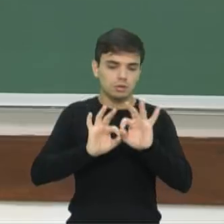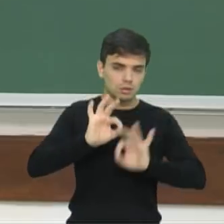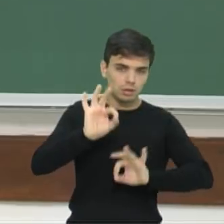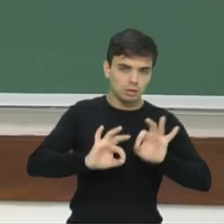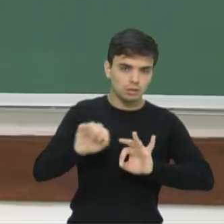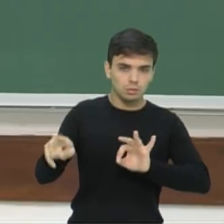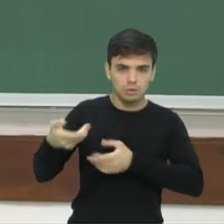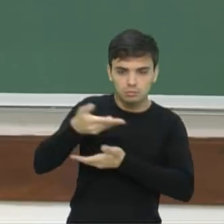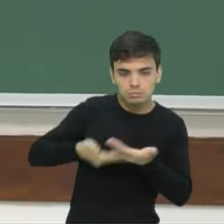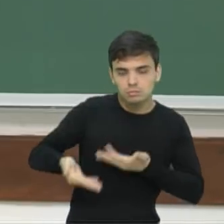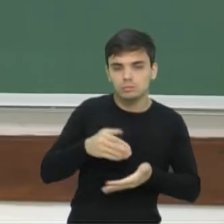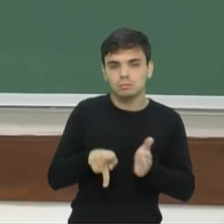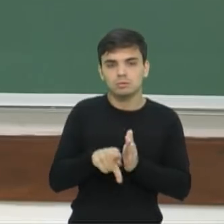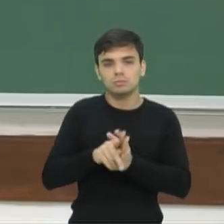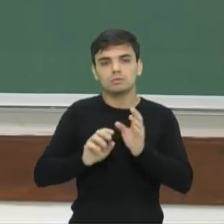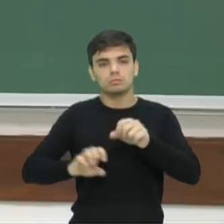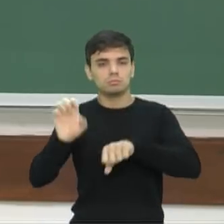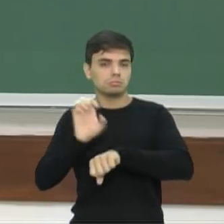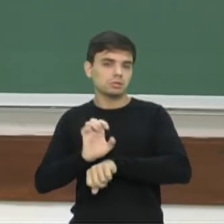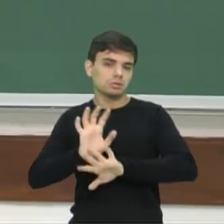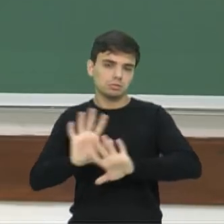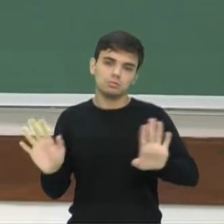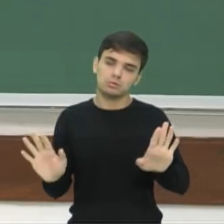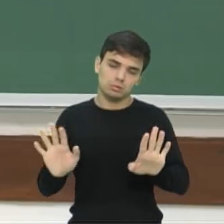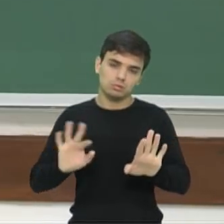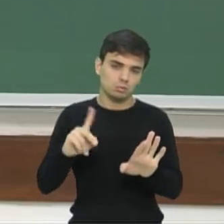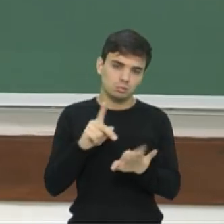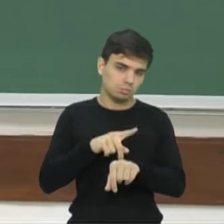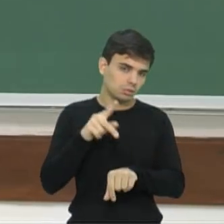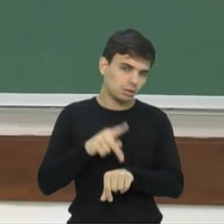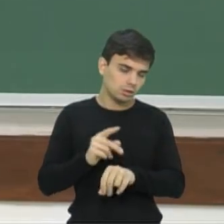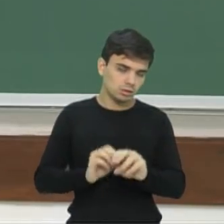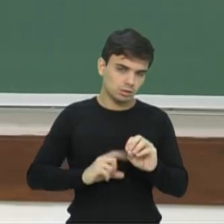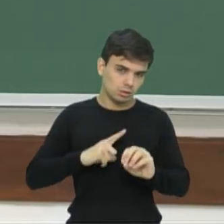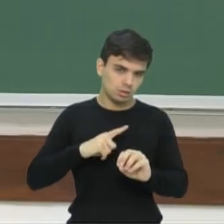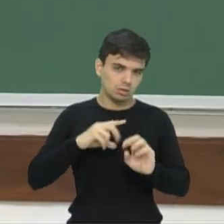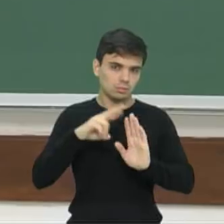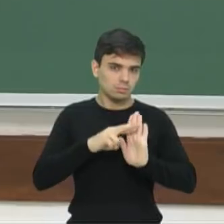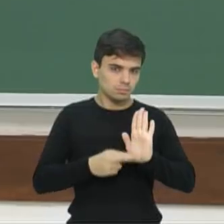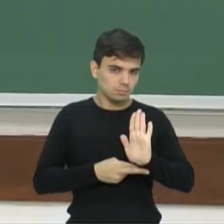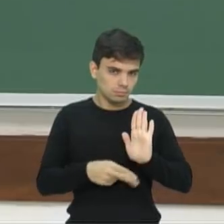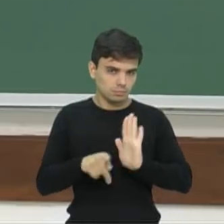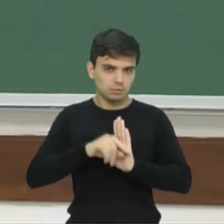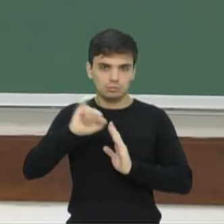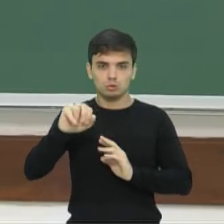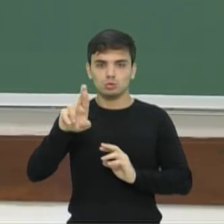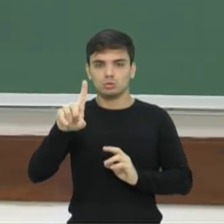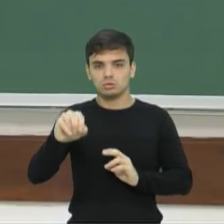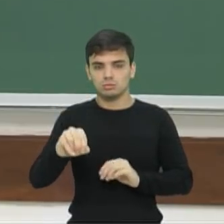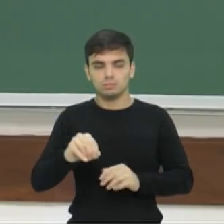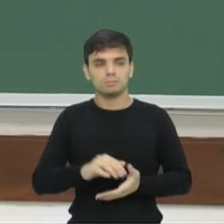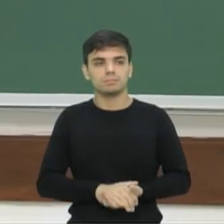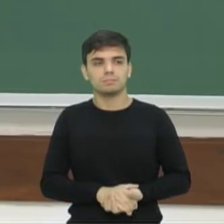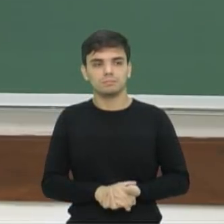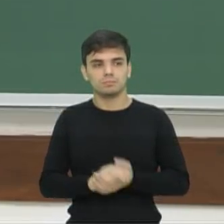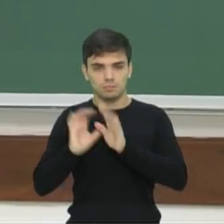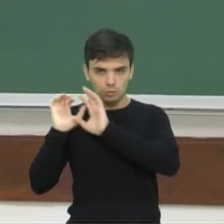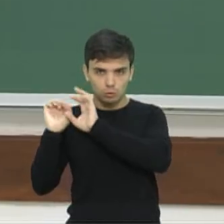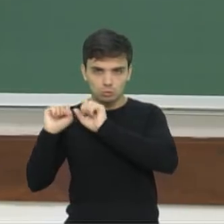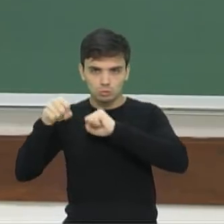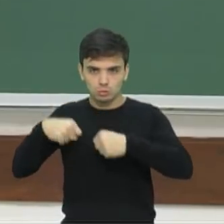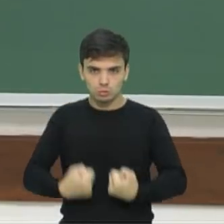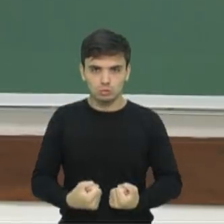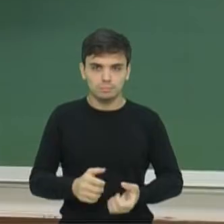do estado, se preciso for, tipo no Paraná, que nós temos a entidade que regulamenta também o judô. Então está retratado aqui na